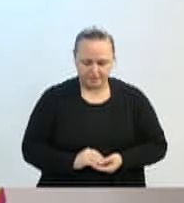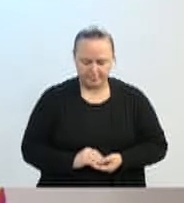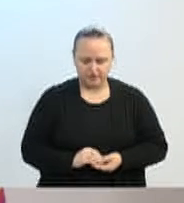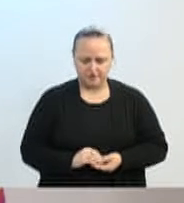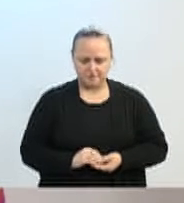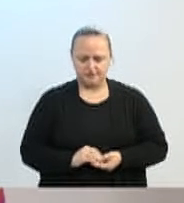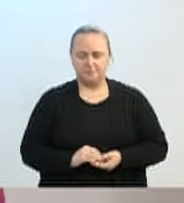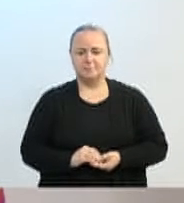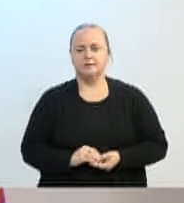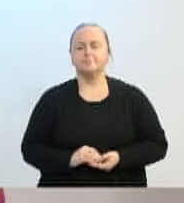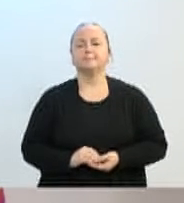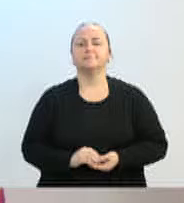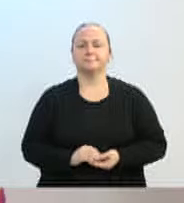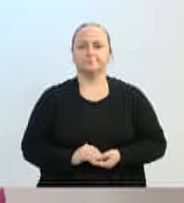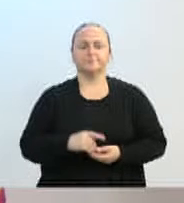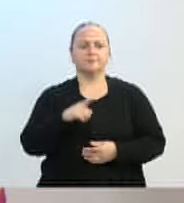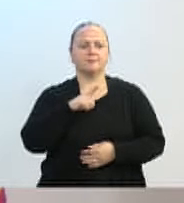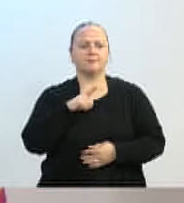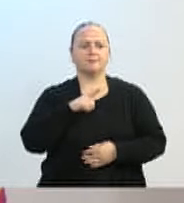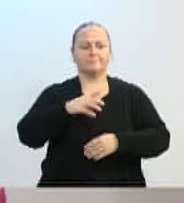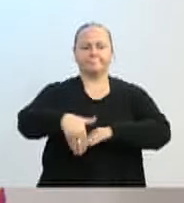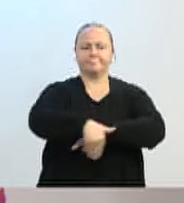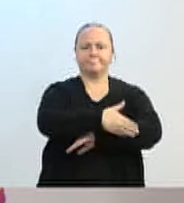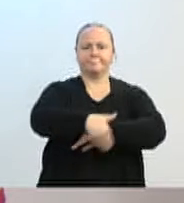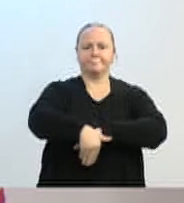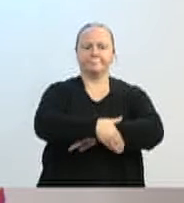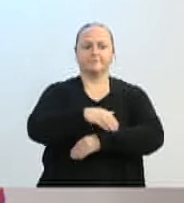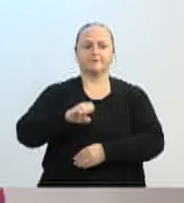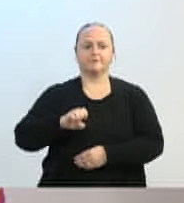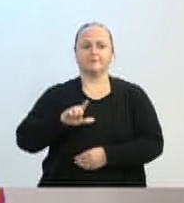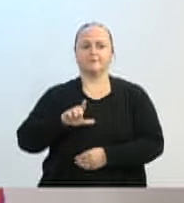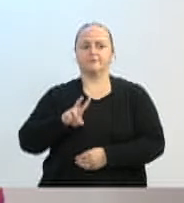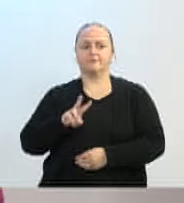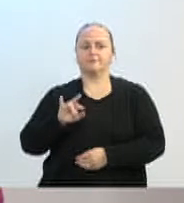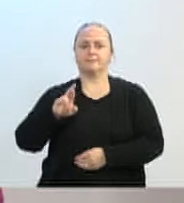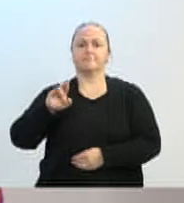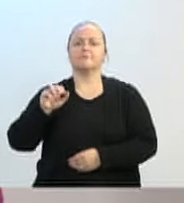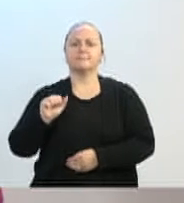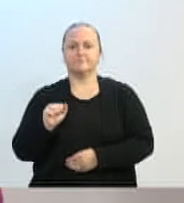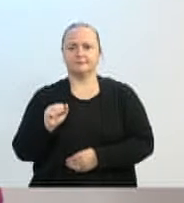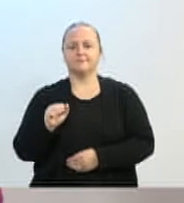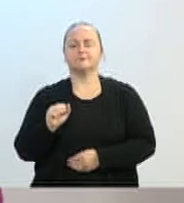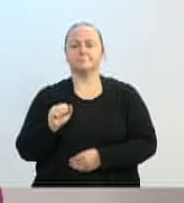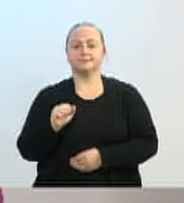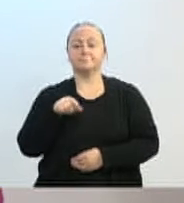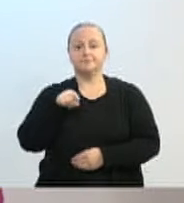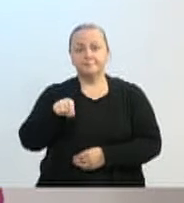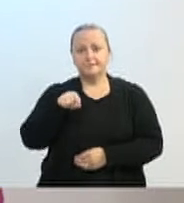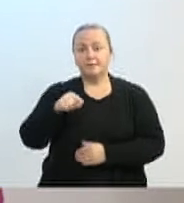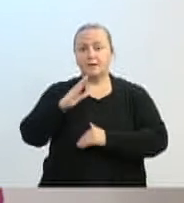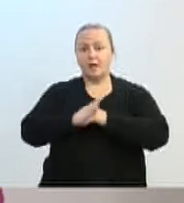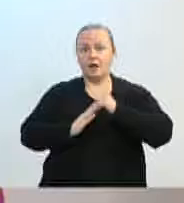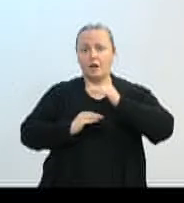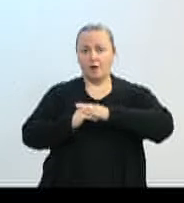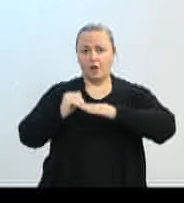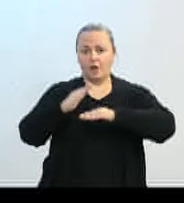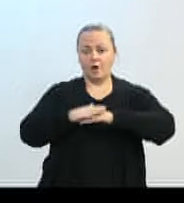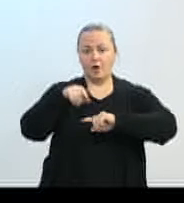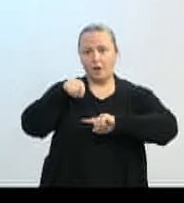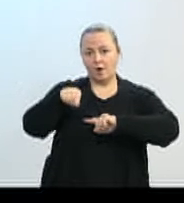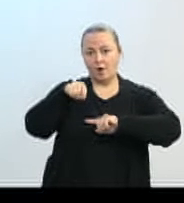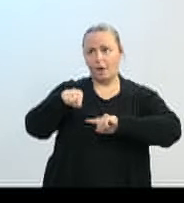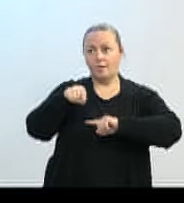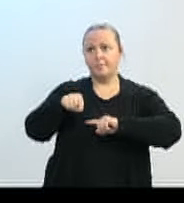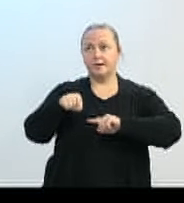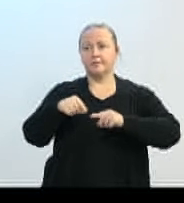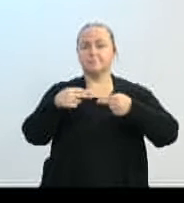na rua Elvira Borhoffen, no Passo Manso. Essa é uma obra que está sendo entregue